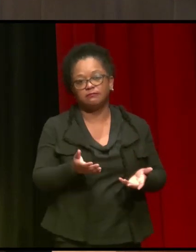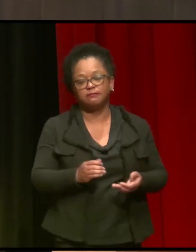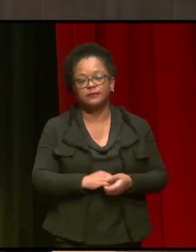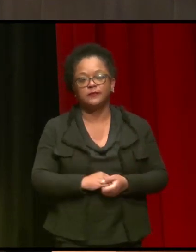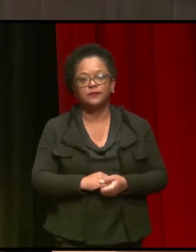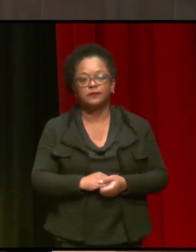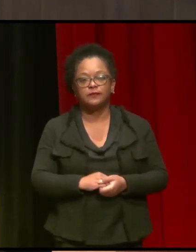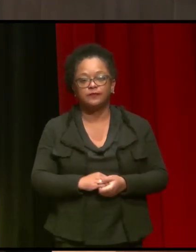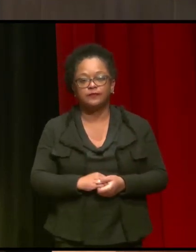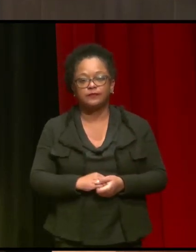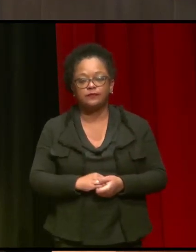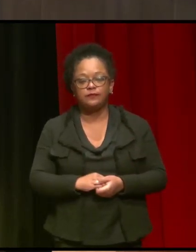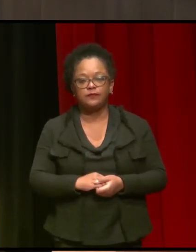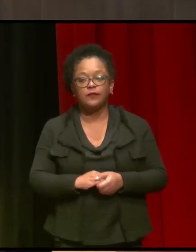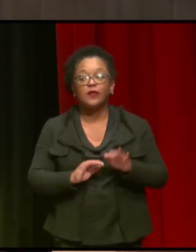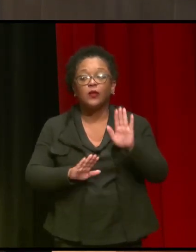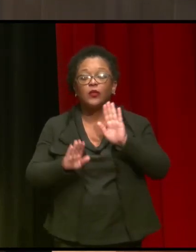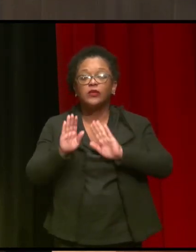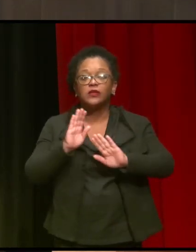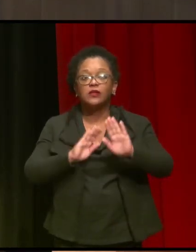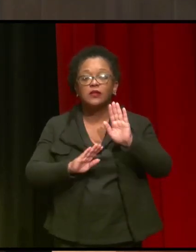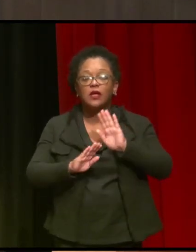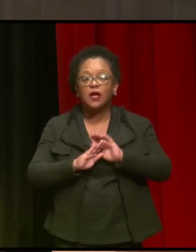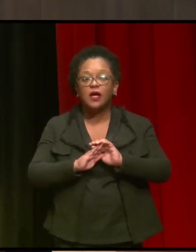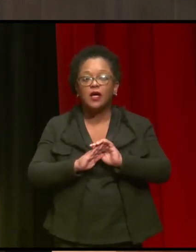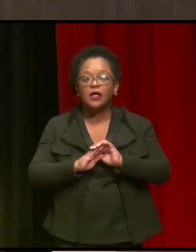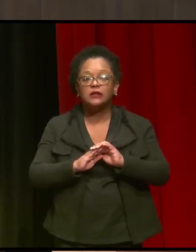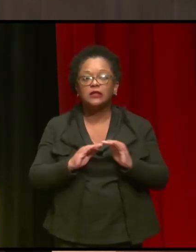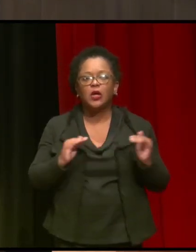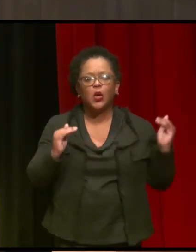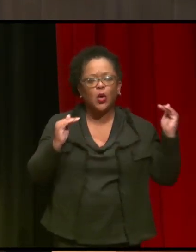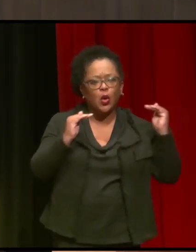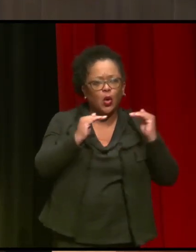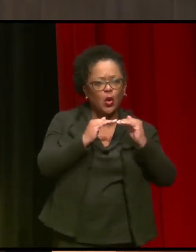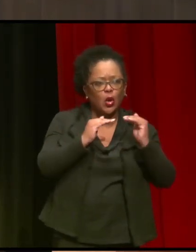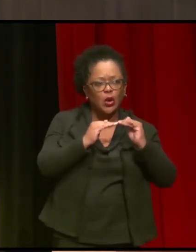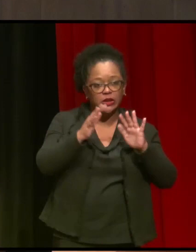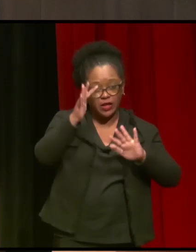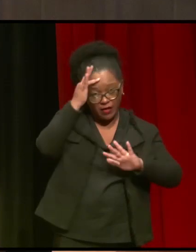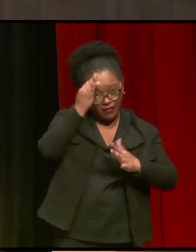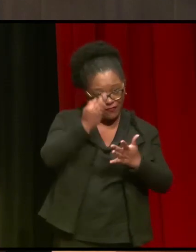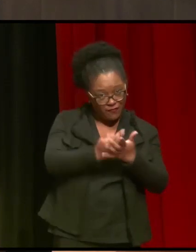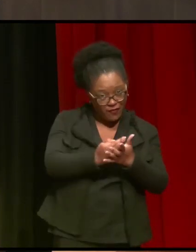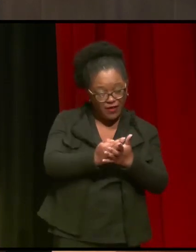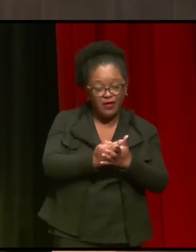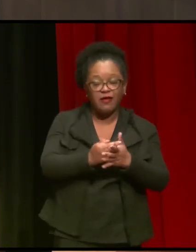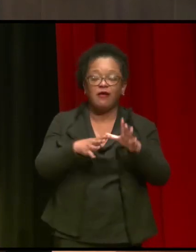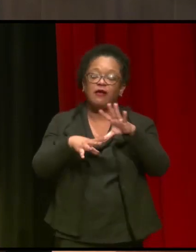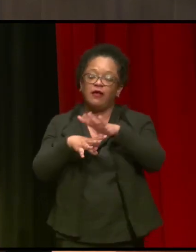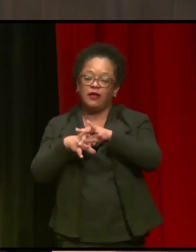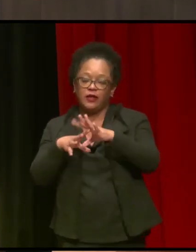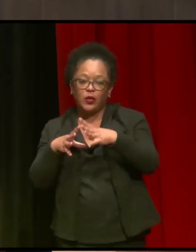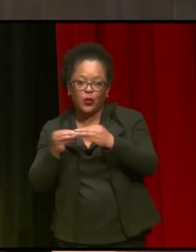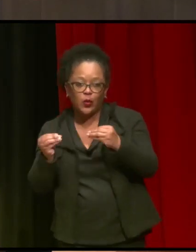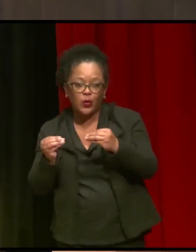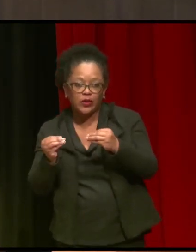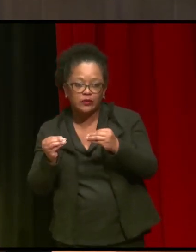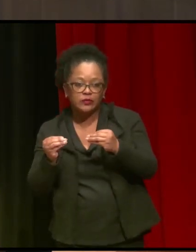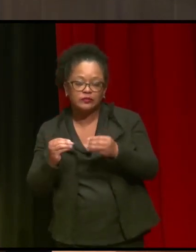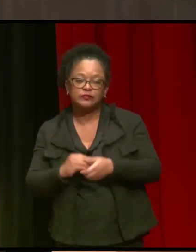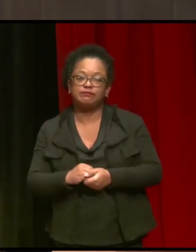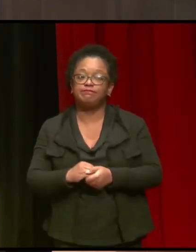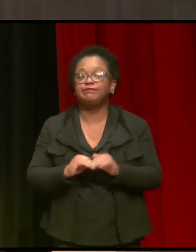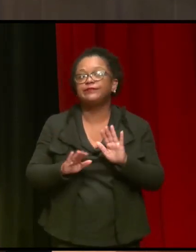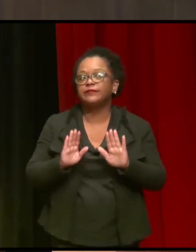outra coisa, ó, cuidado para não relacionar a cura e a fé. Acabei de falar sobre isso na resposta, lembra que eu falei? Não quer dizer que a pessoa não